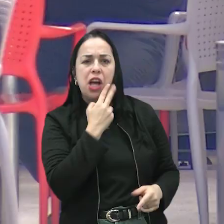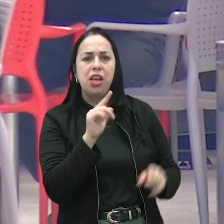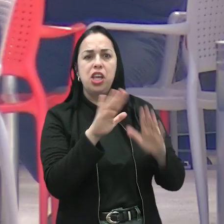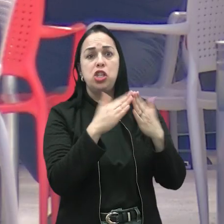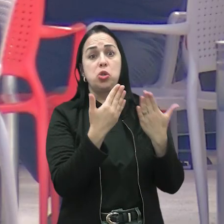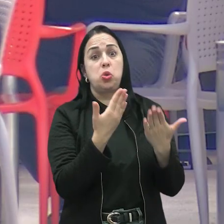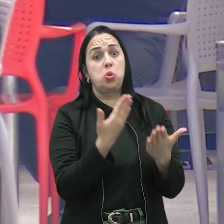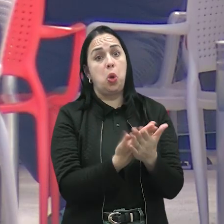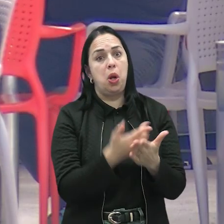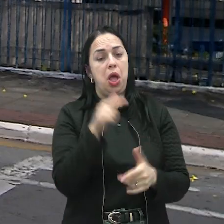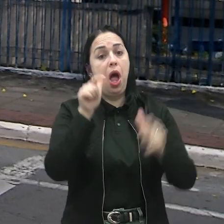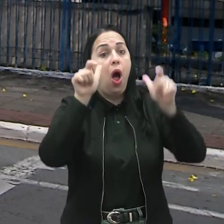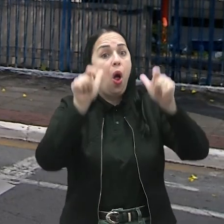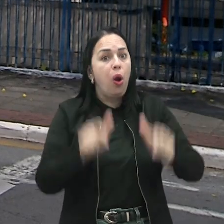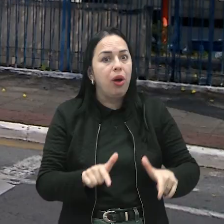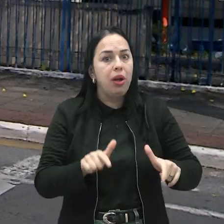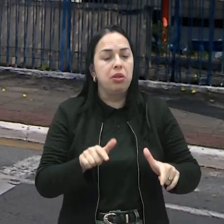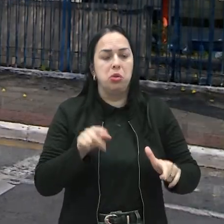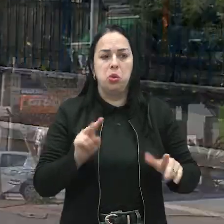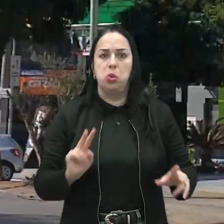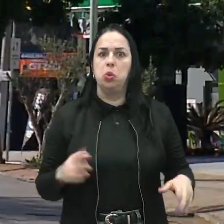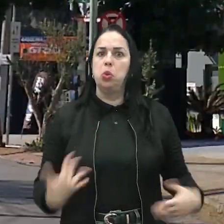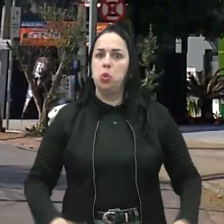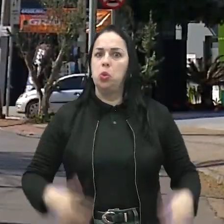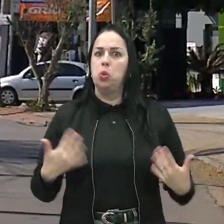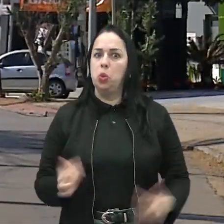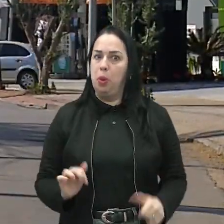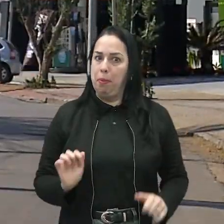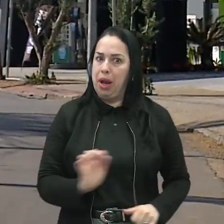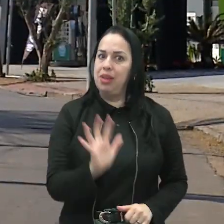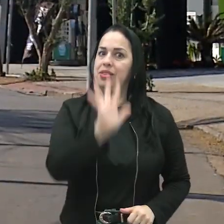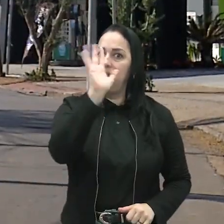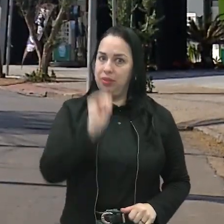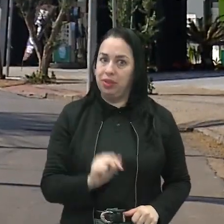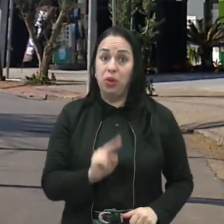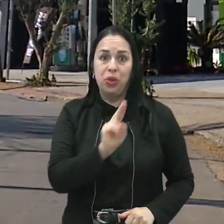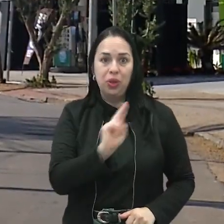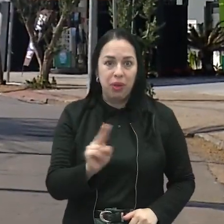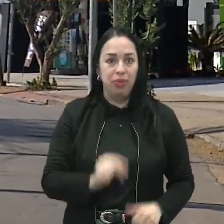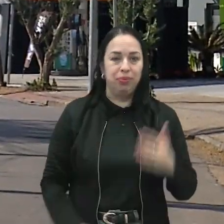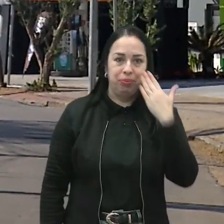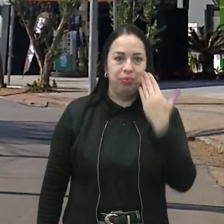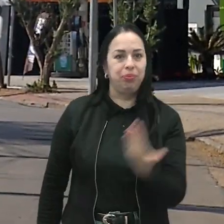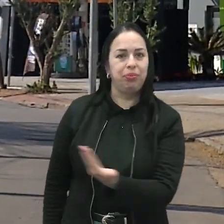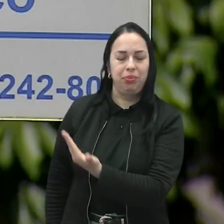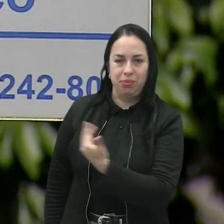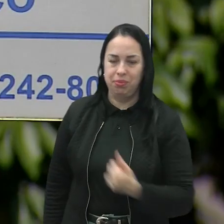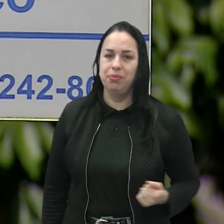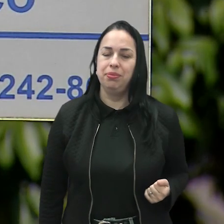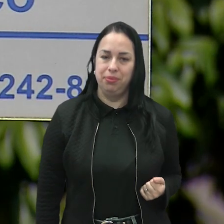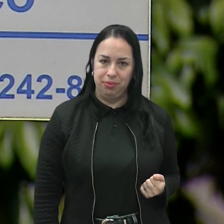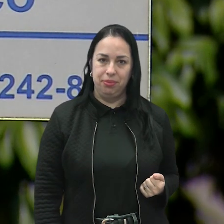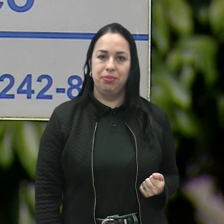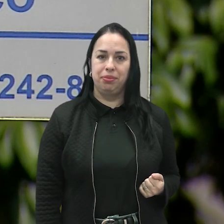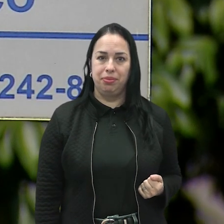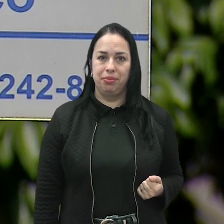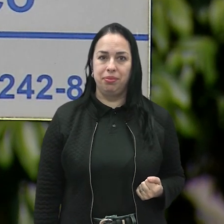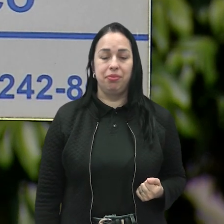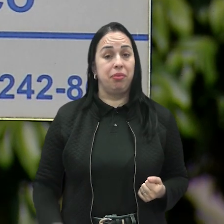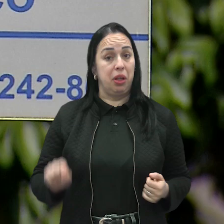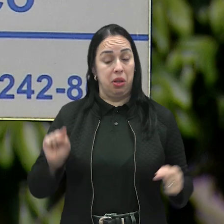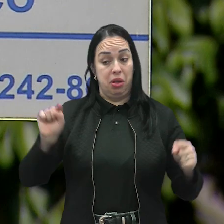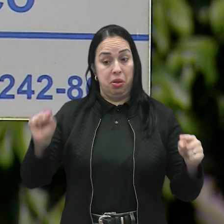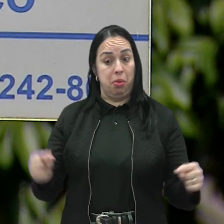comércios, restaurantes e escolas, é um dos locais mais valorizados da cidade. Seu nome,